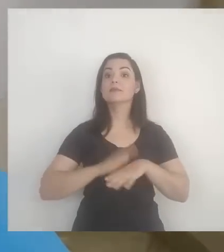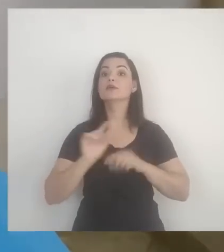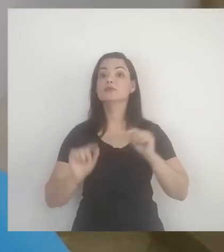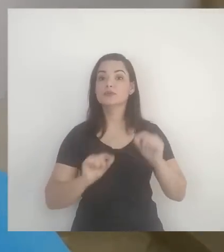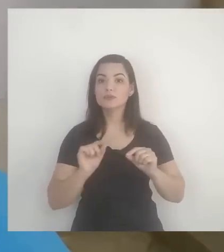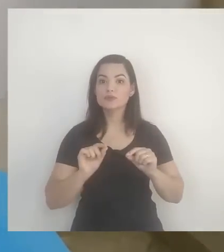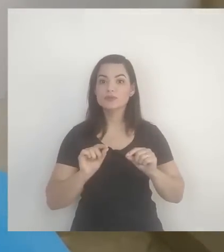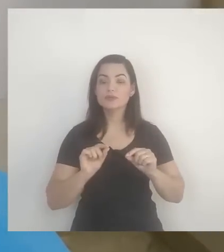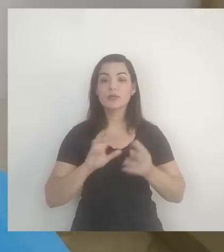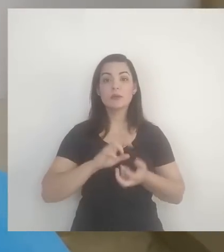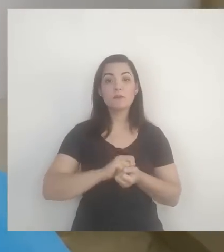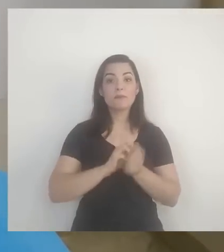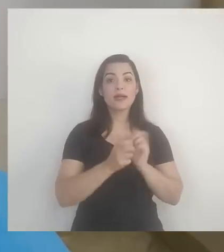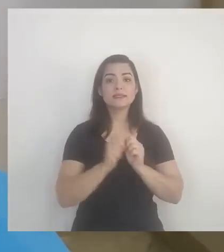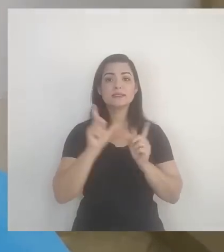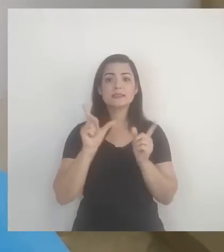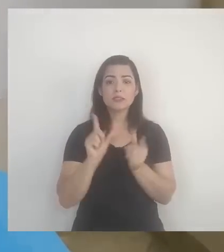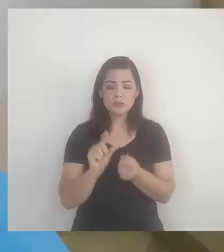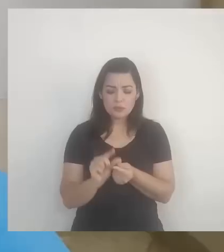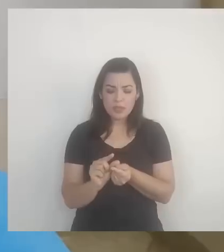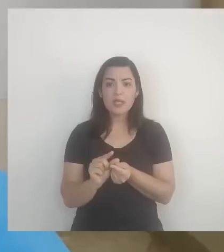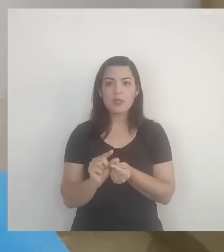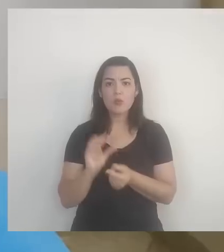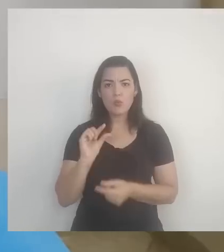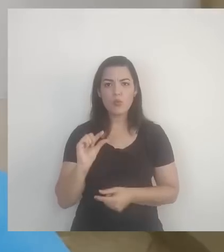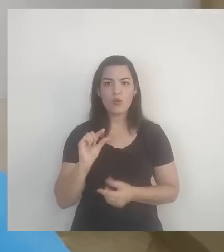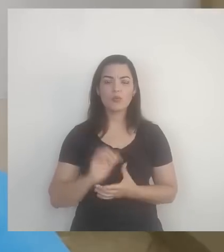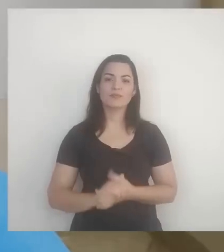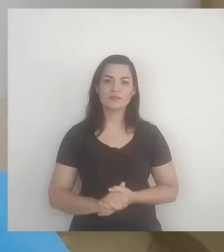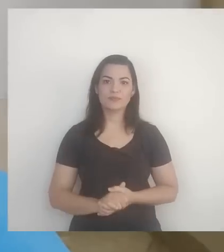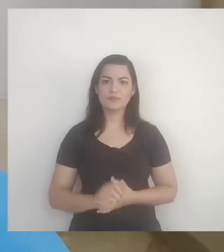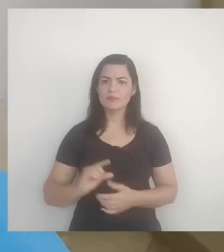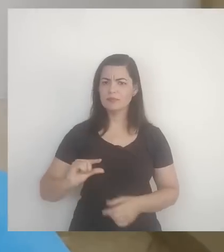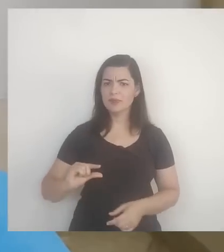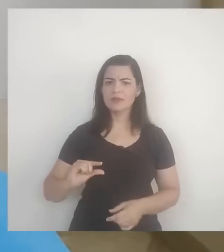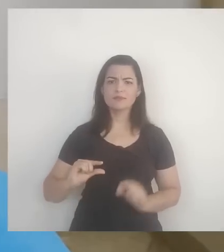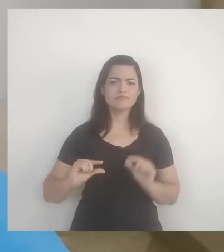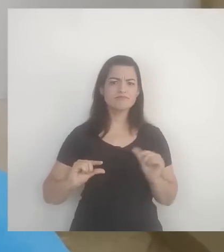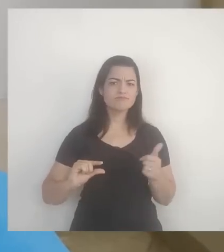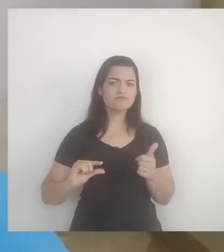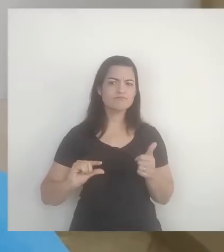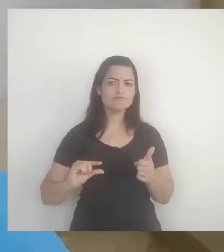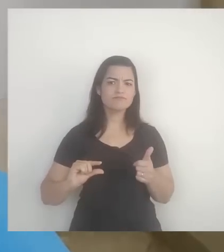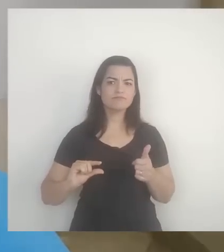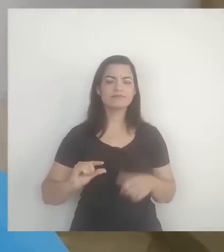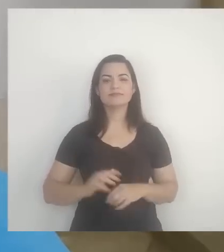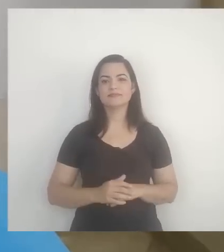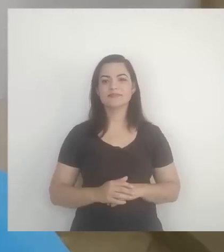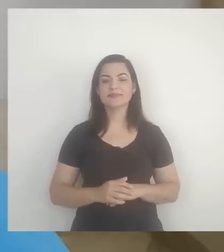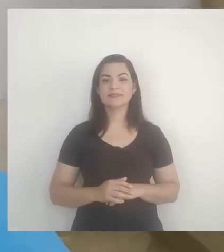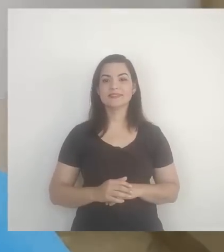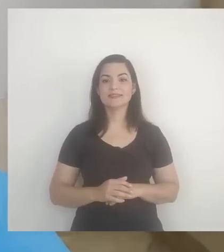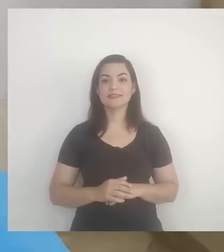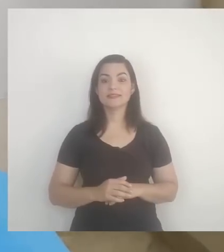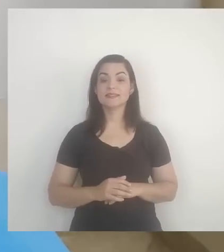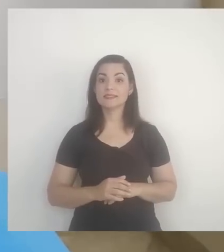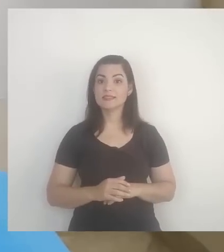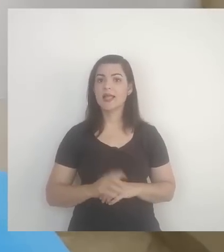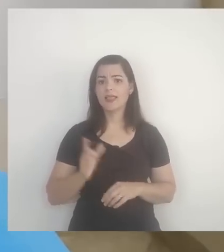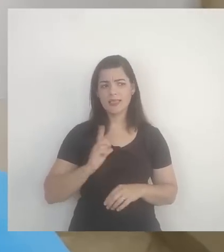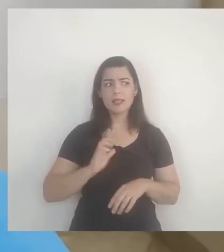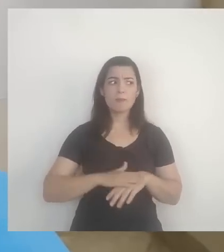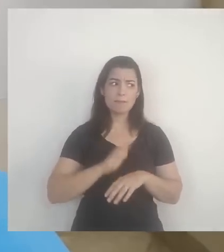precisar de um pedacinho de massinha, tá bom? Um pedaço bem pequenininho vocês vão utilizar.